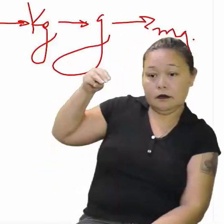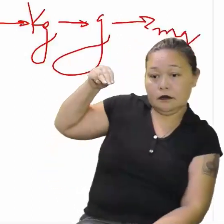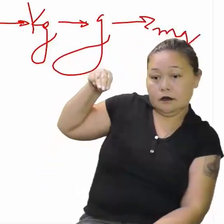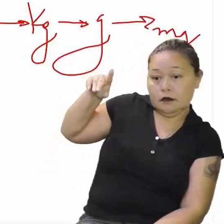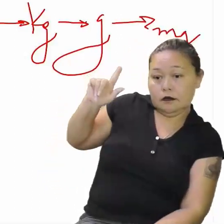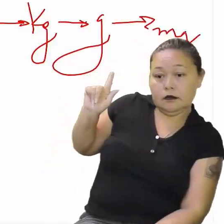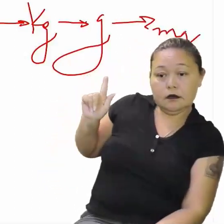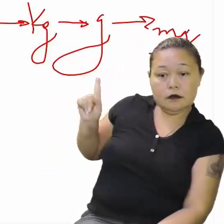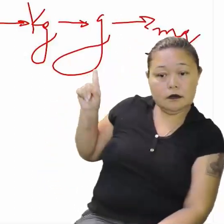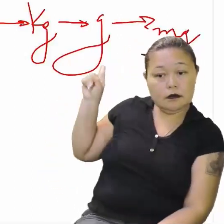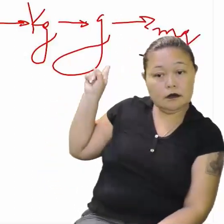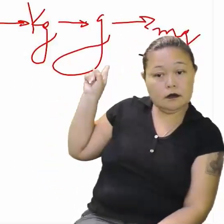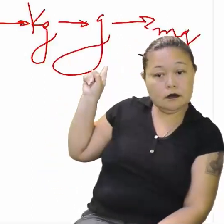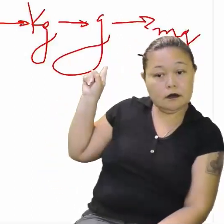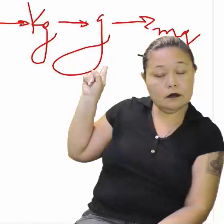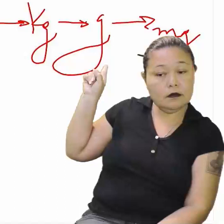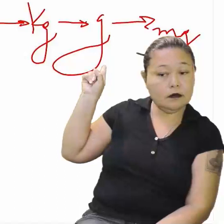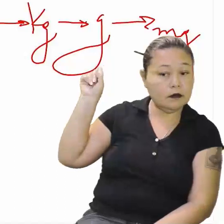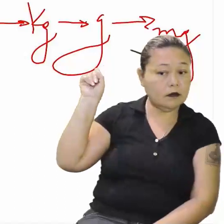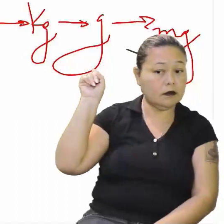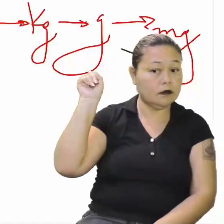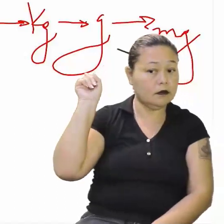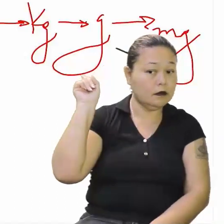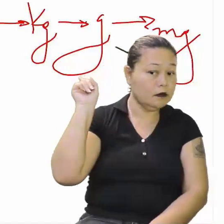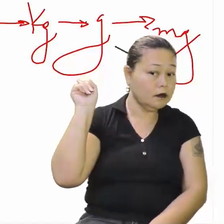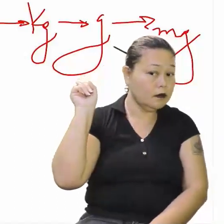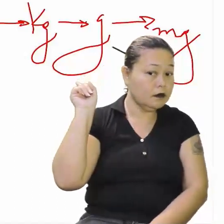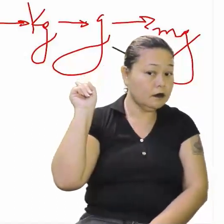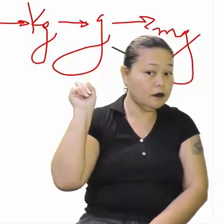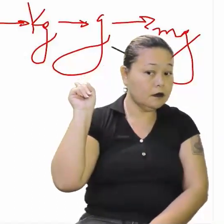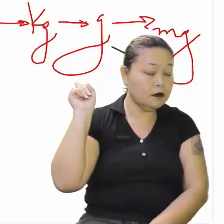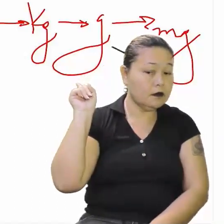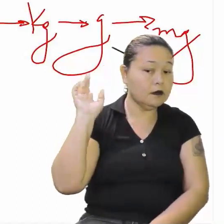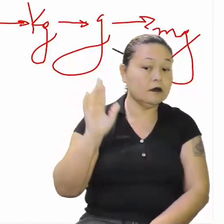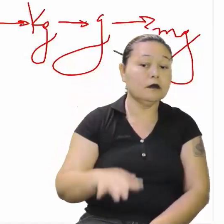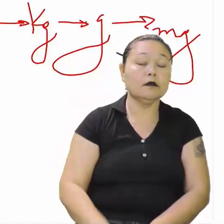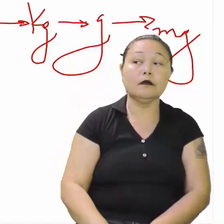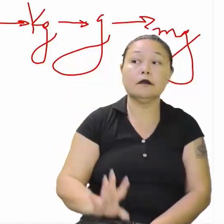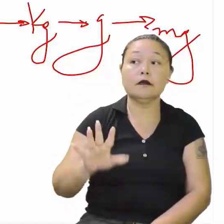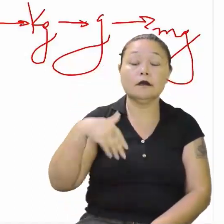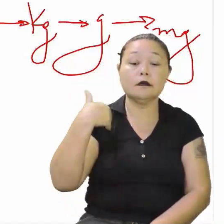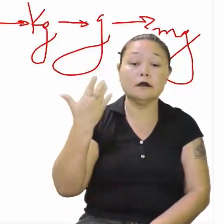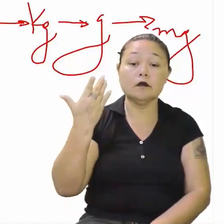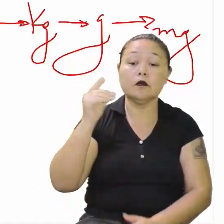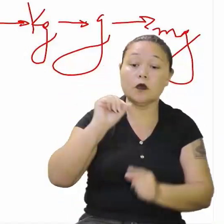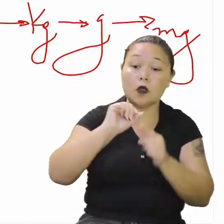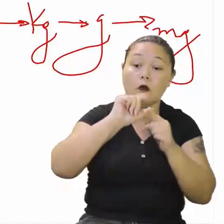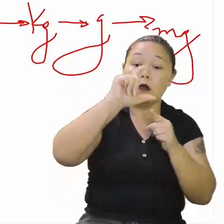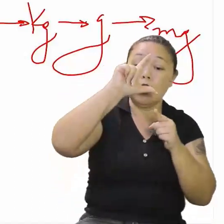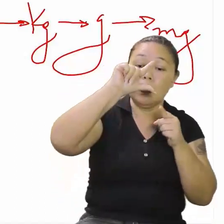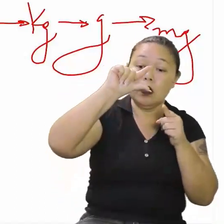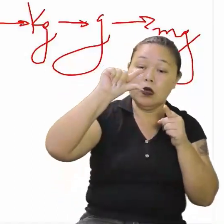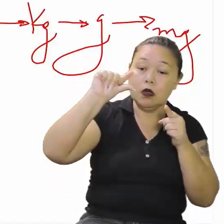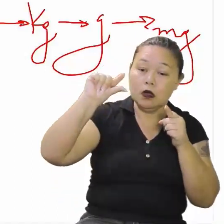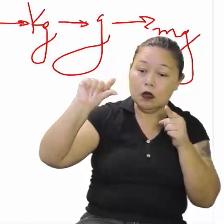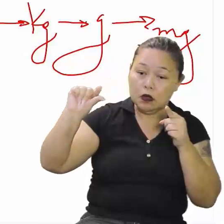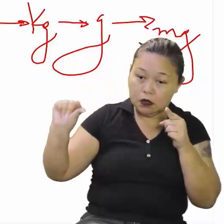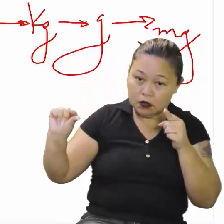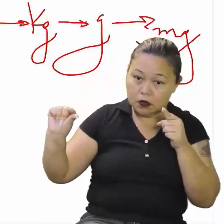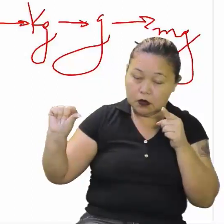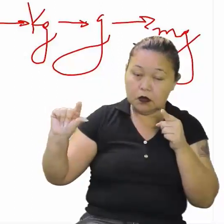para miligrama. Só para melhorar, quando você vai do maior para o menor, tonelada para